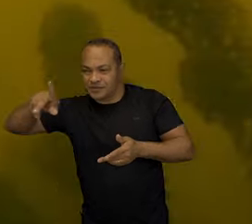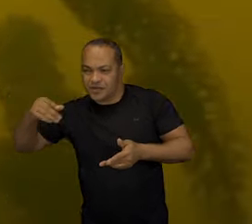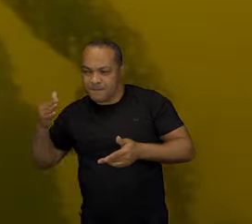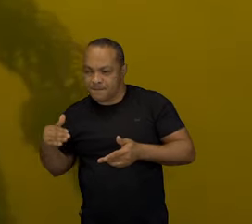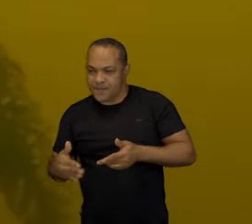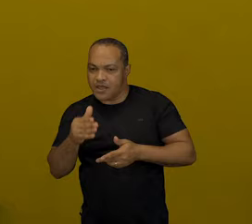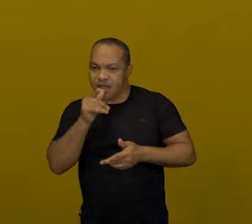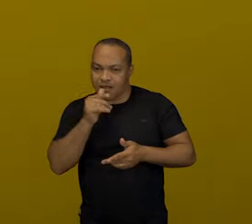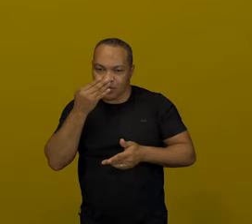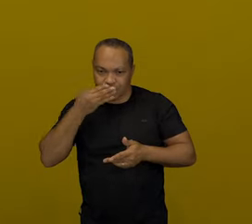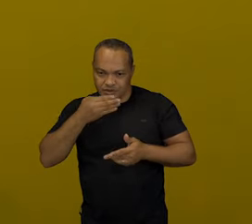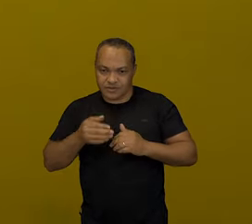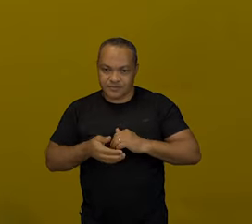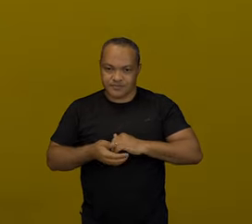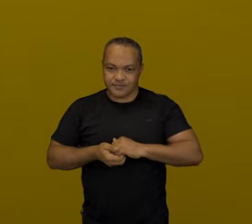do Brasil.